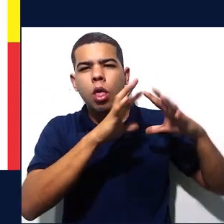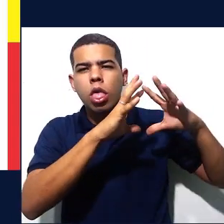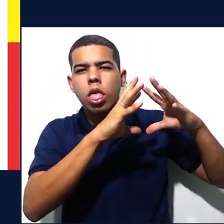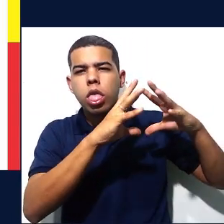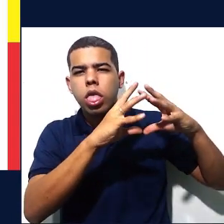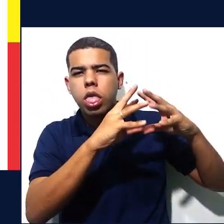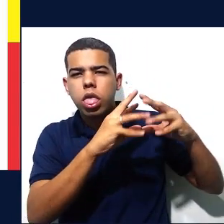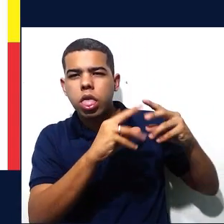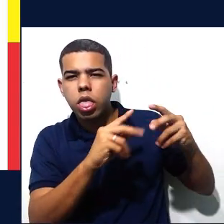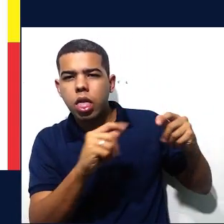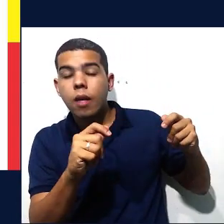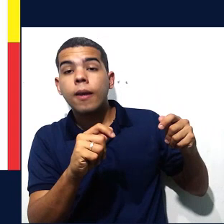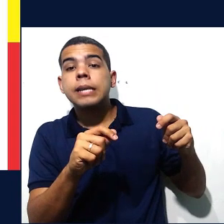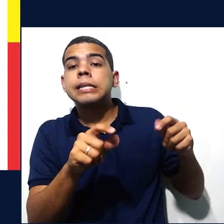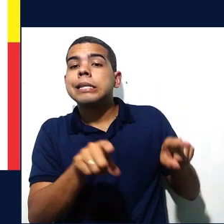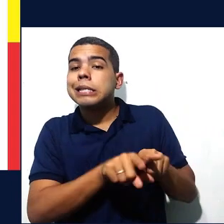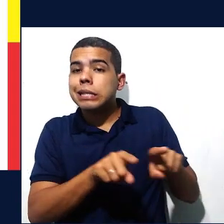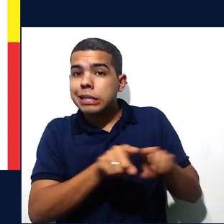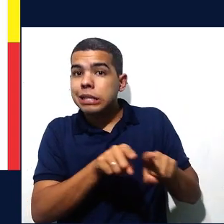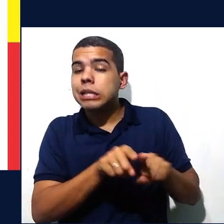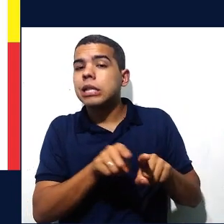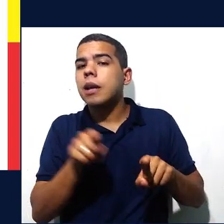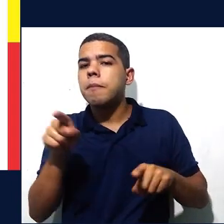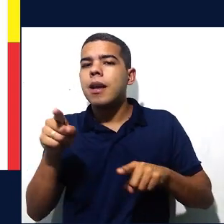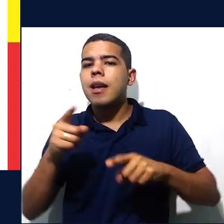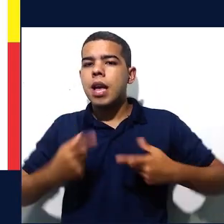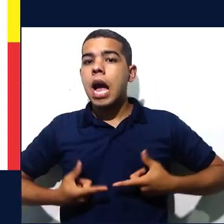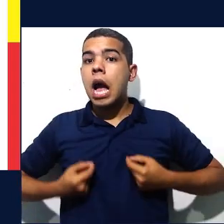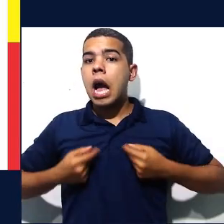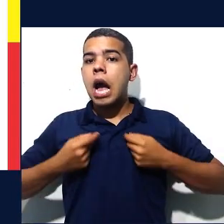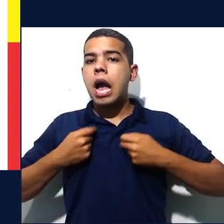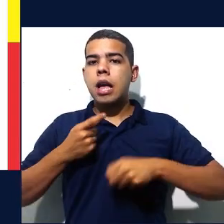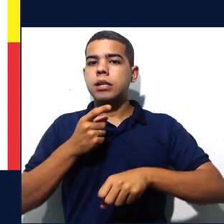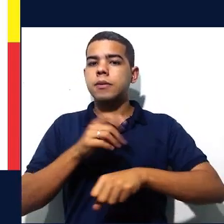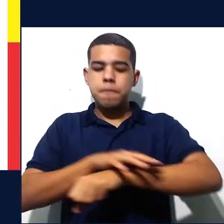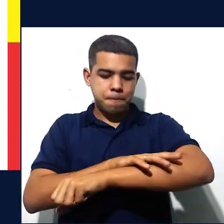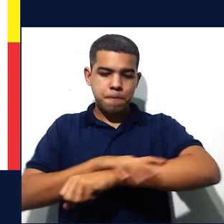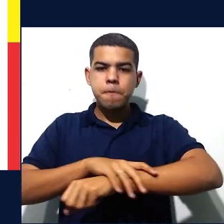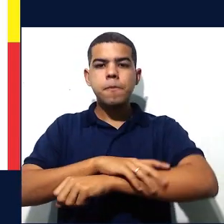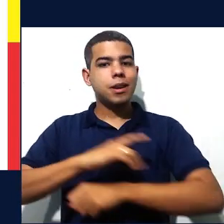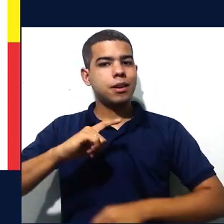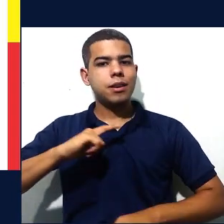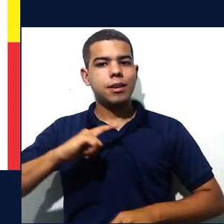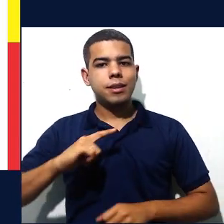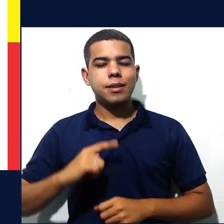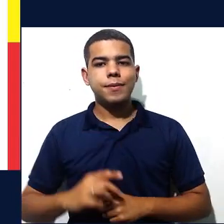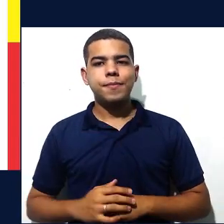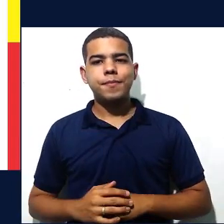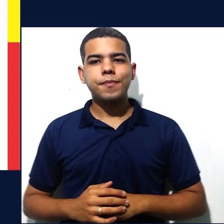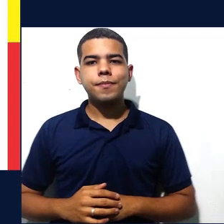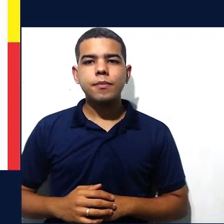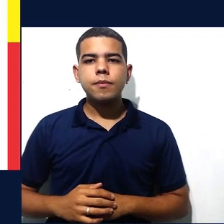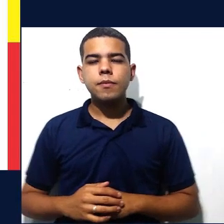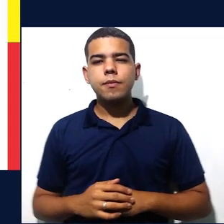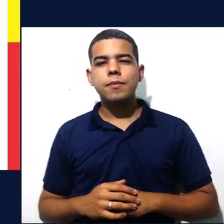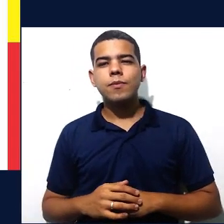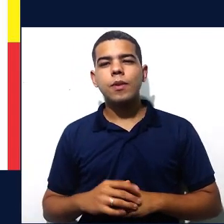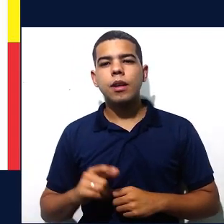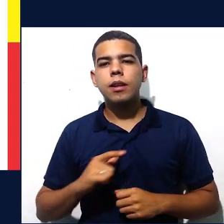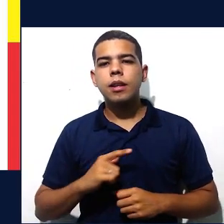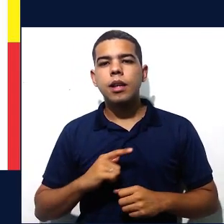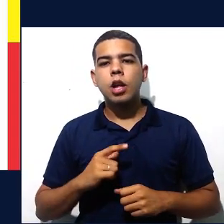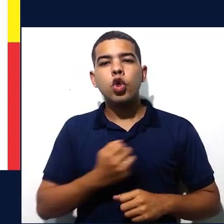de pele. Existe o degelo porque a temperatura média global ela aumentou e existe o número de